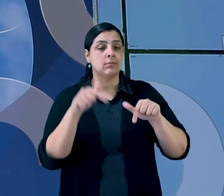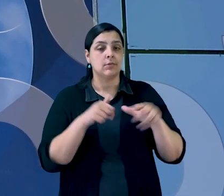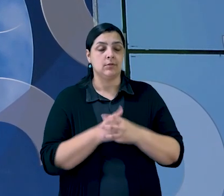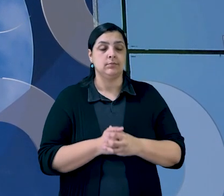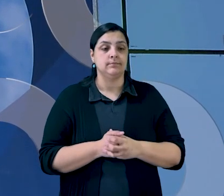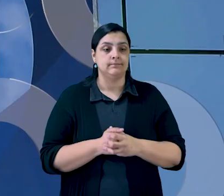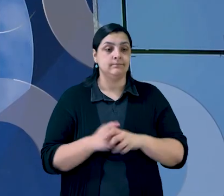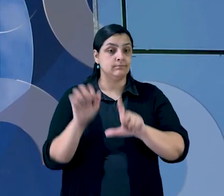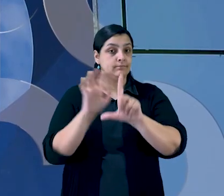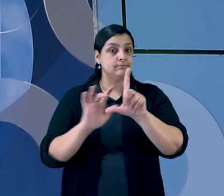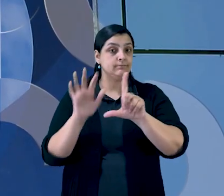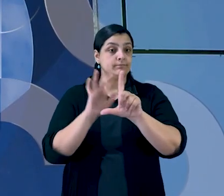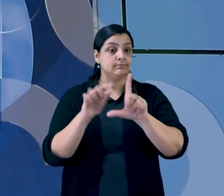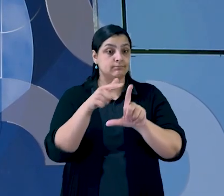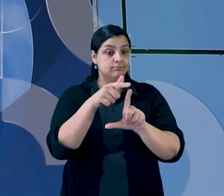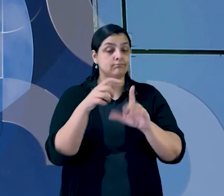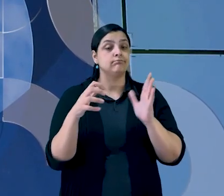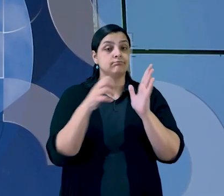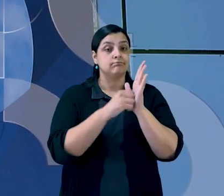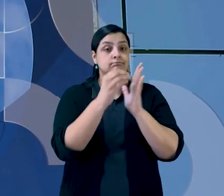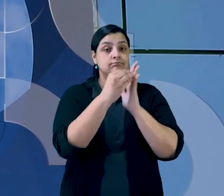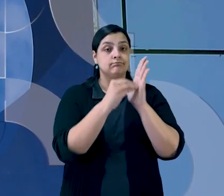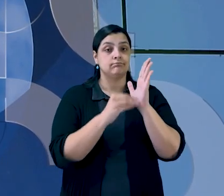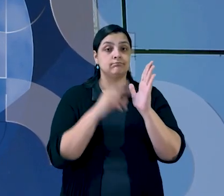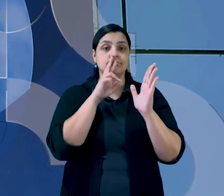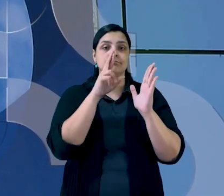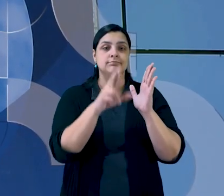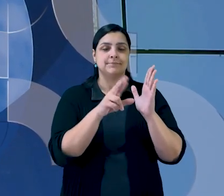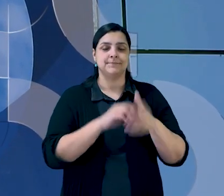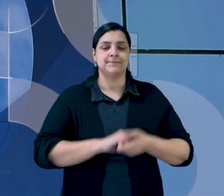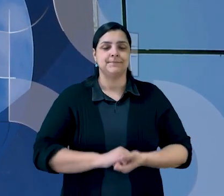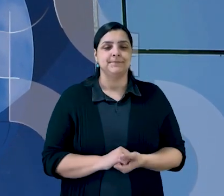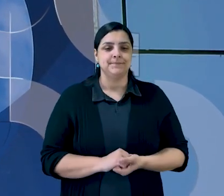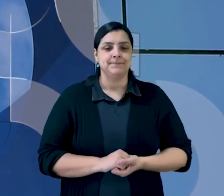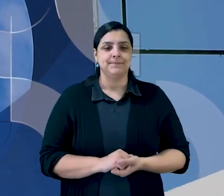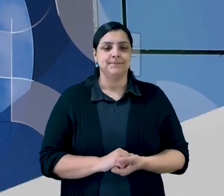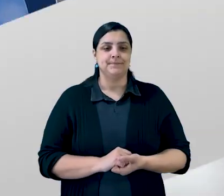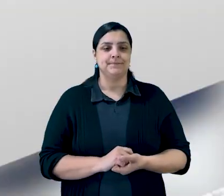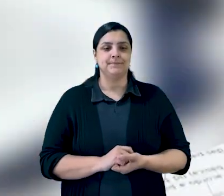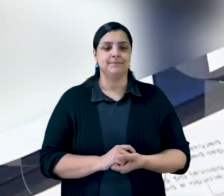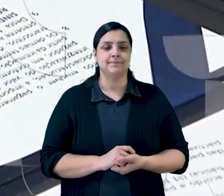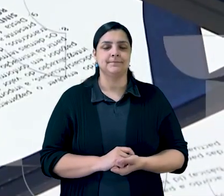do Poder Judiciário. Acesse o formulário pelo QR Code na tela.